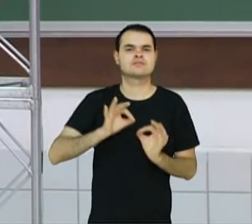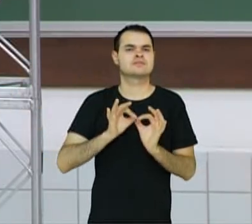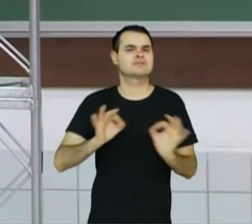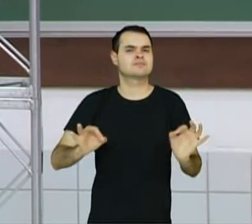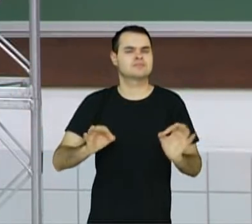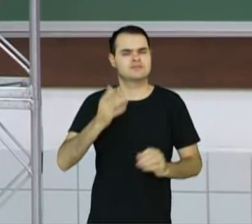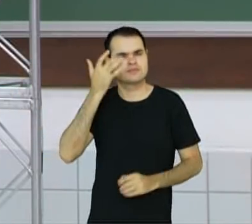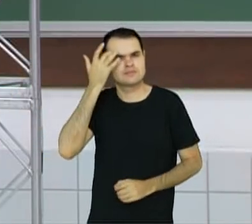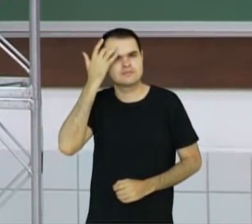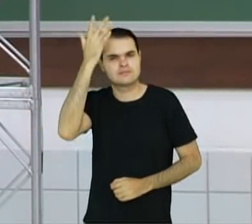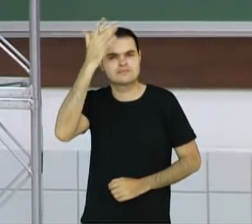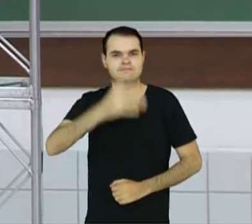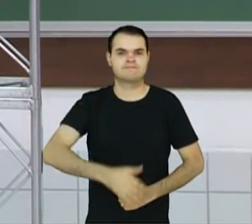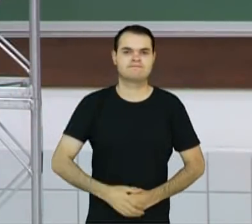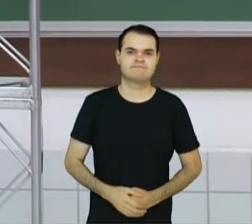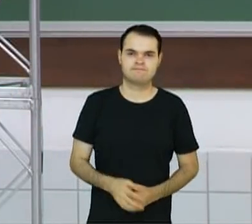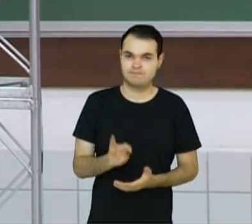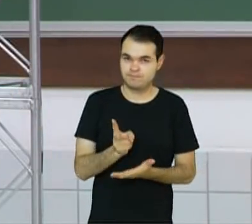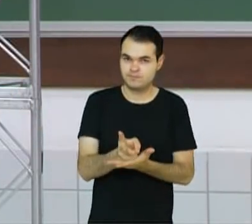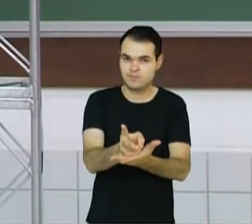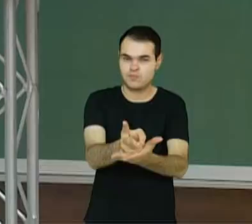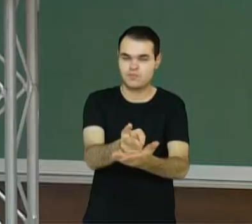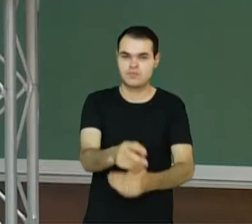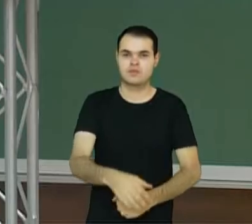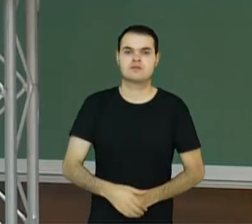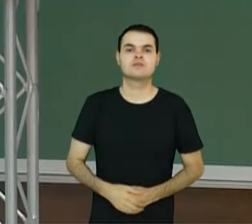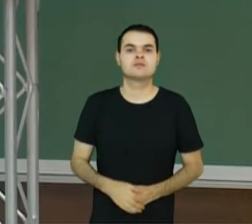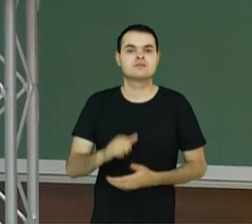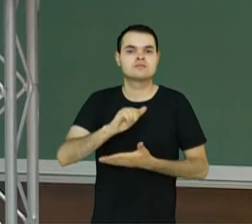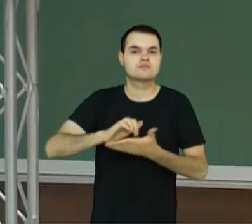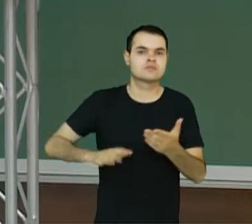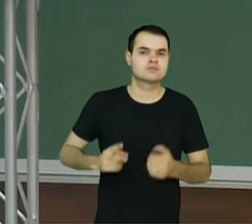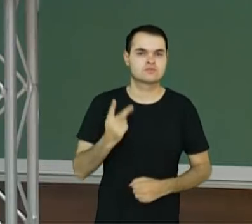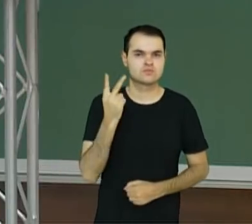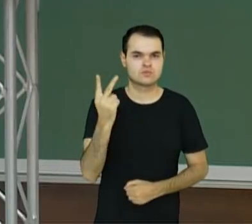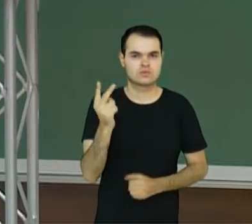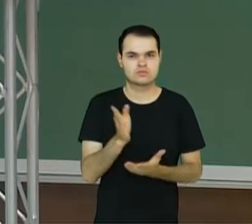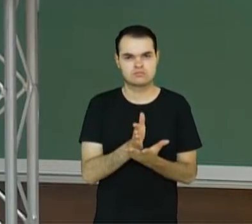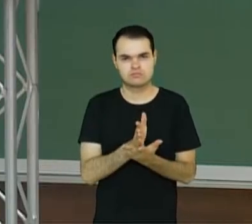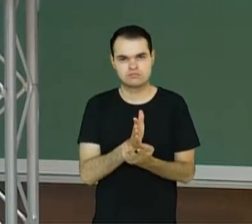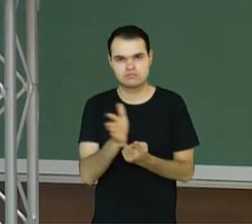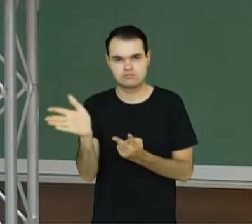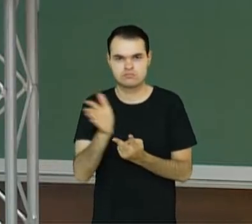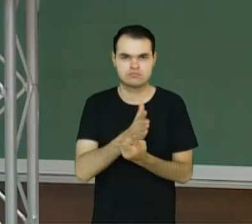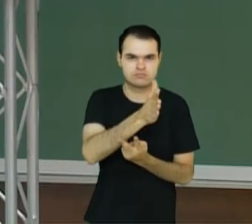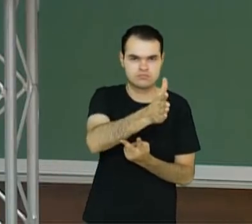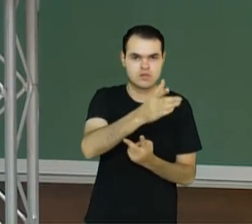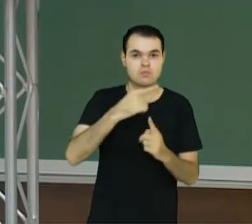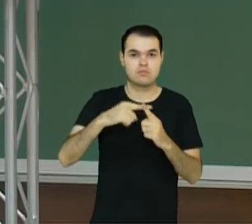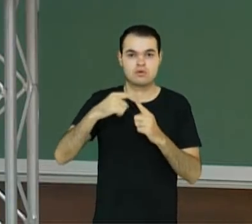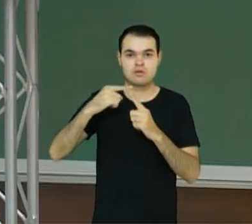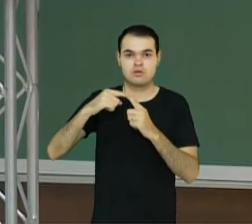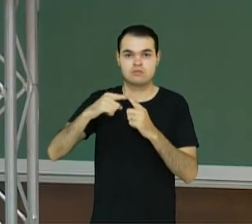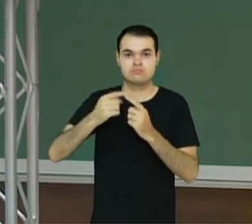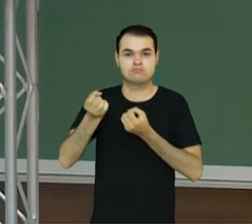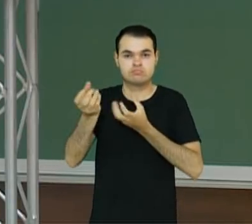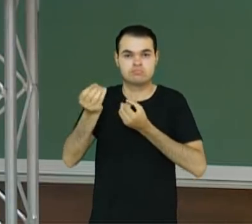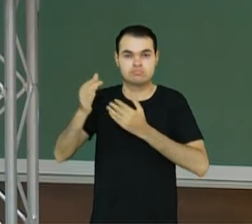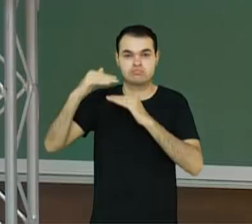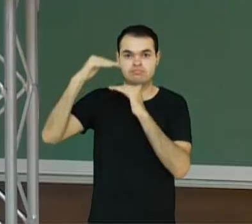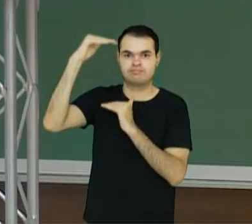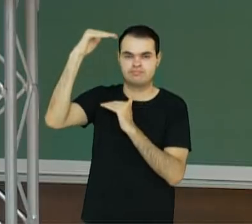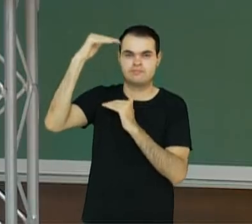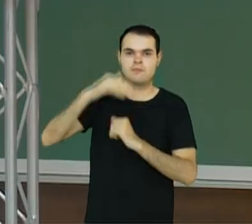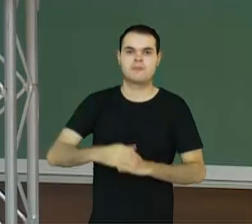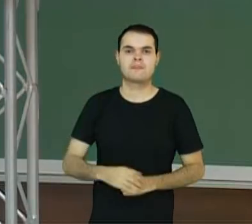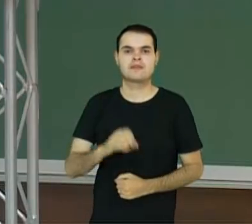Vamos continuando. O exercício 2 nós vamos dividir em 2 partes. Por quê? Porque o enunciado é bem grande. Então, olha só. Ele saiu